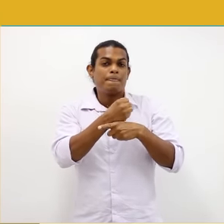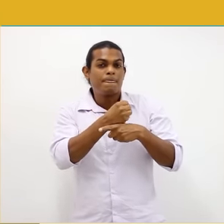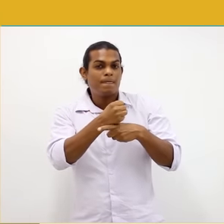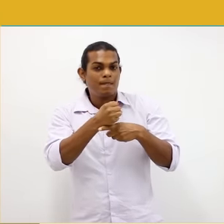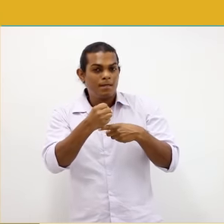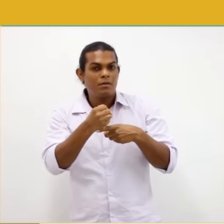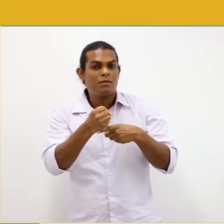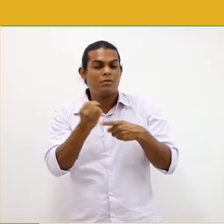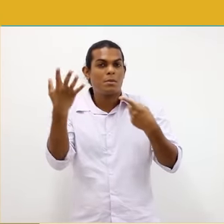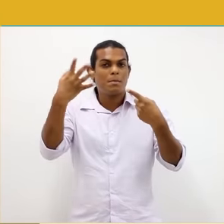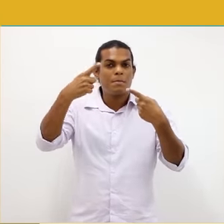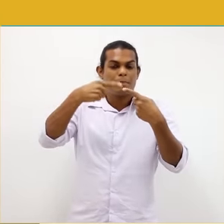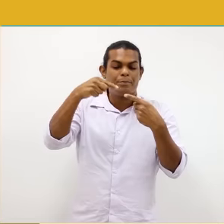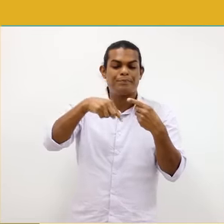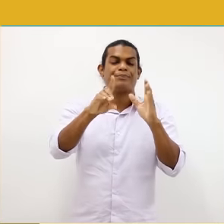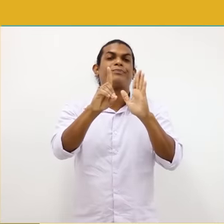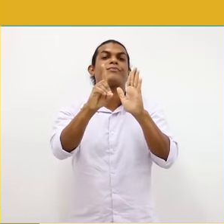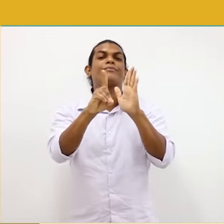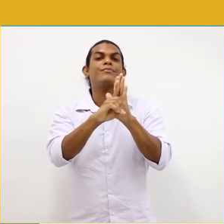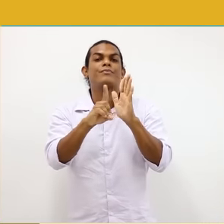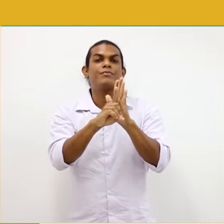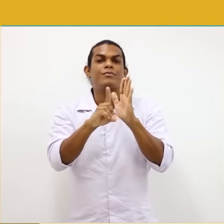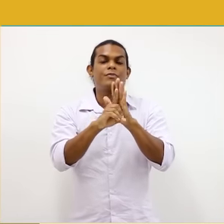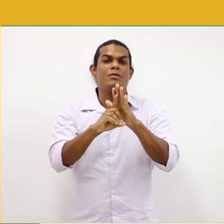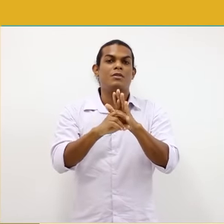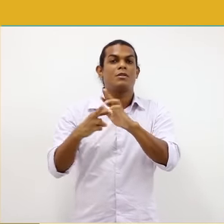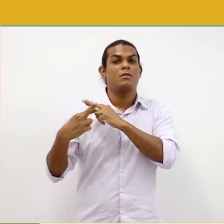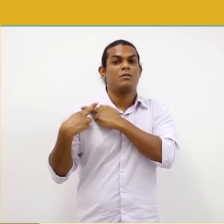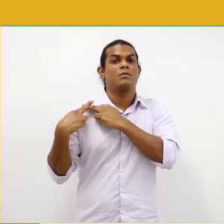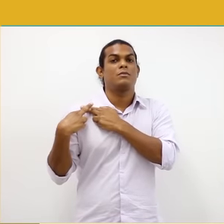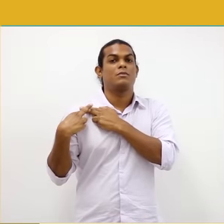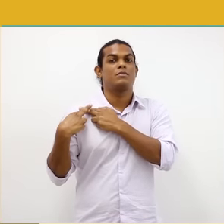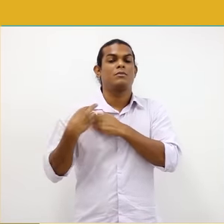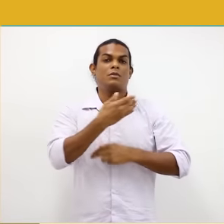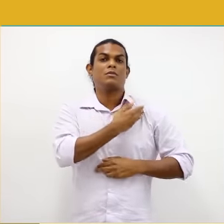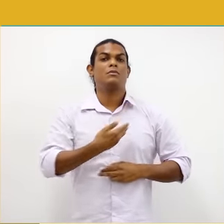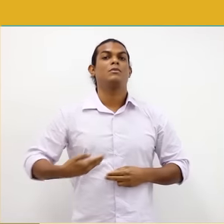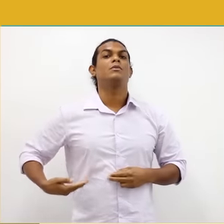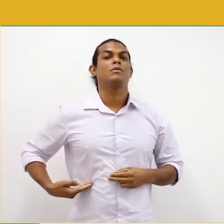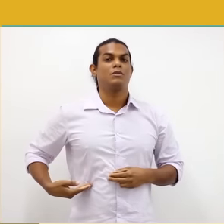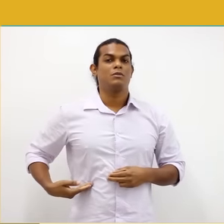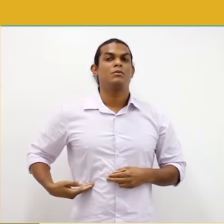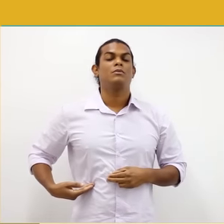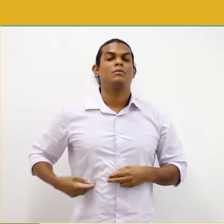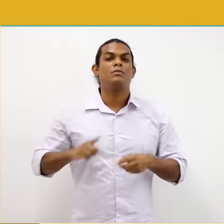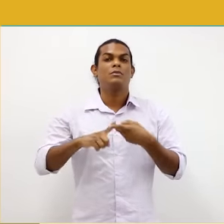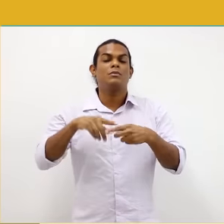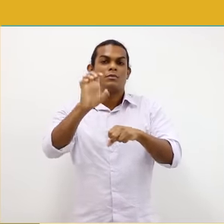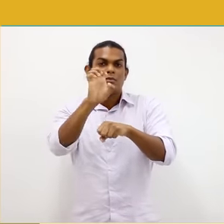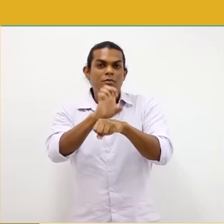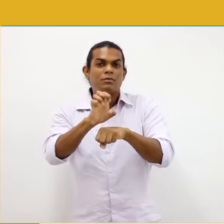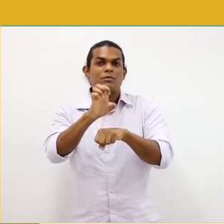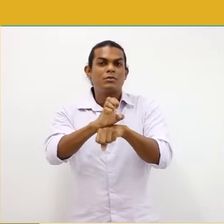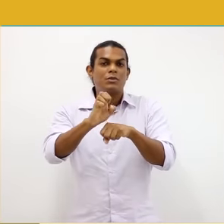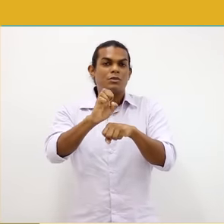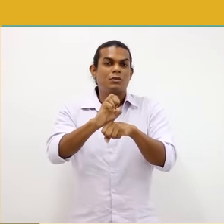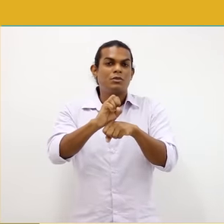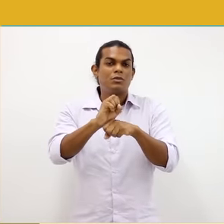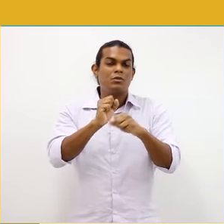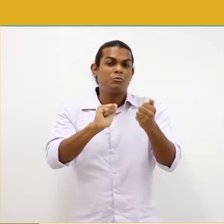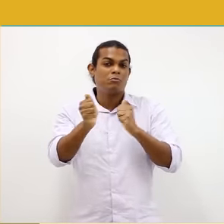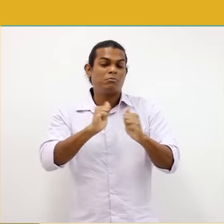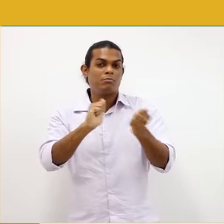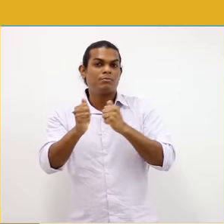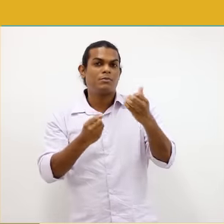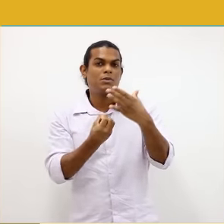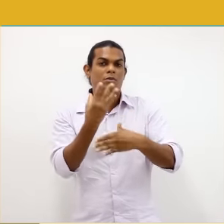efetividade desse direito, incumbe ao poder público, é competência do Estado, controlar a produção